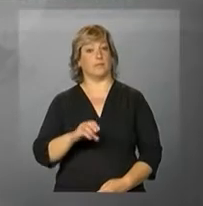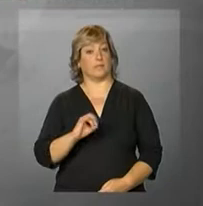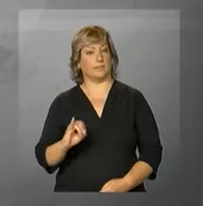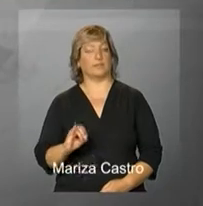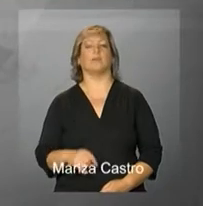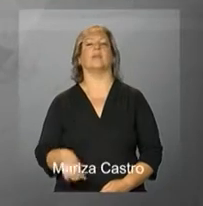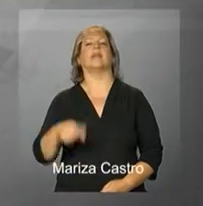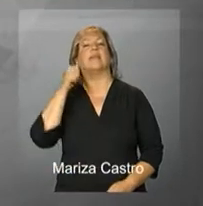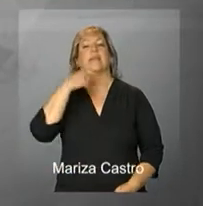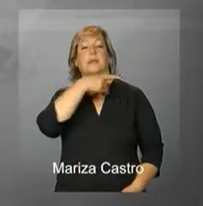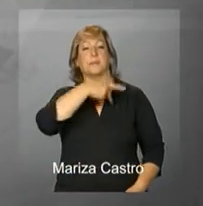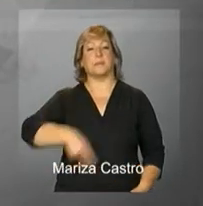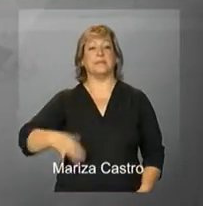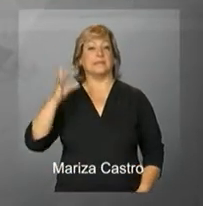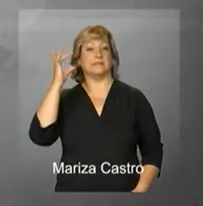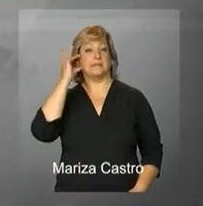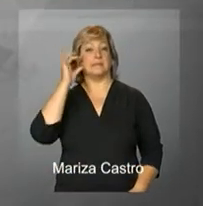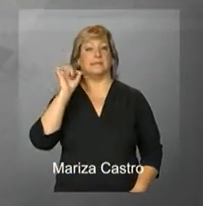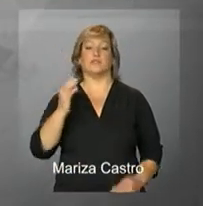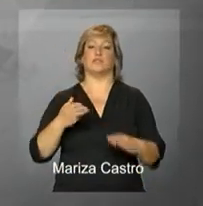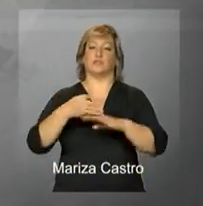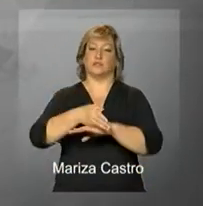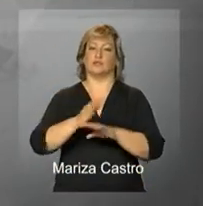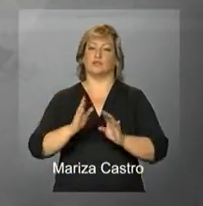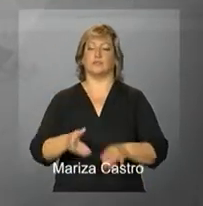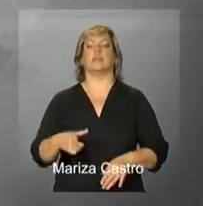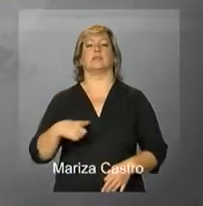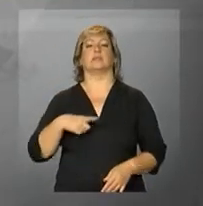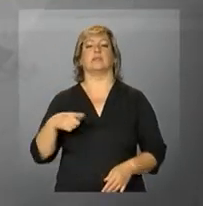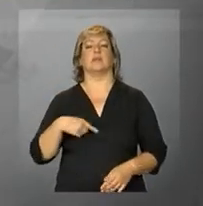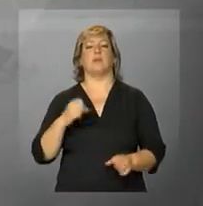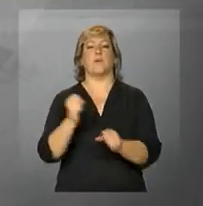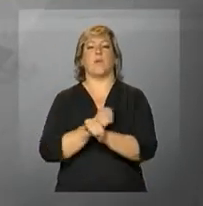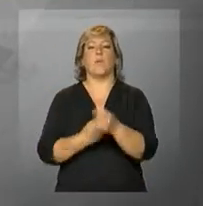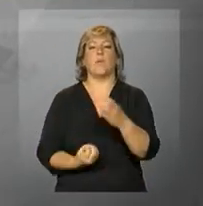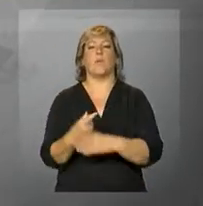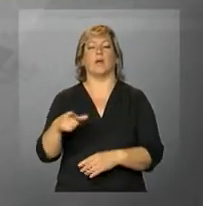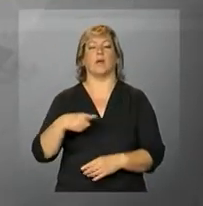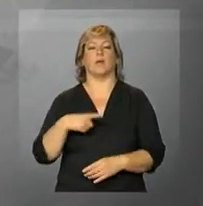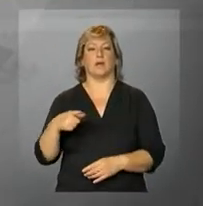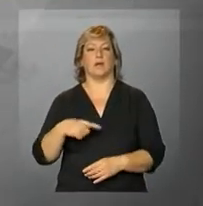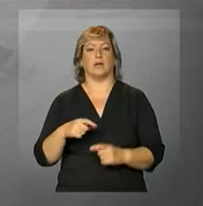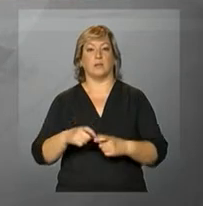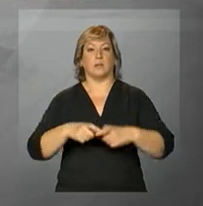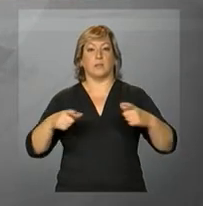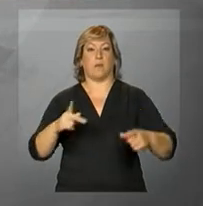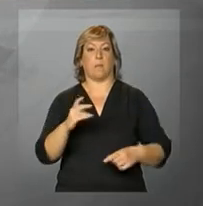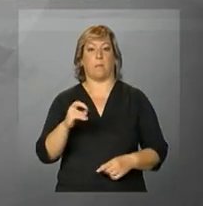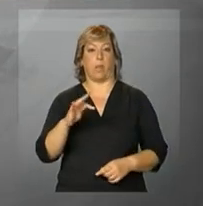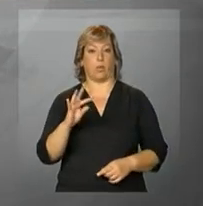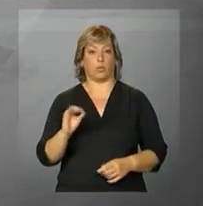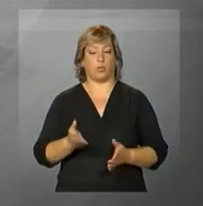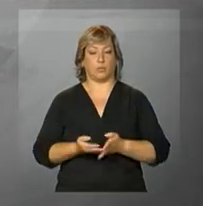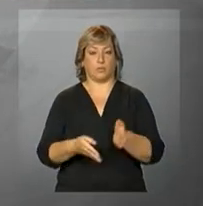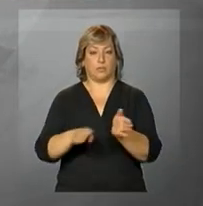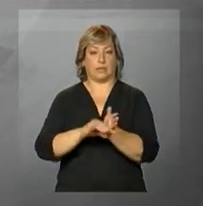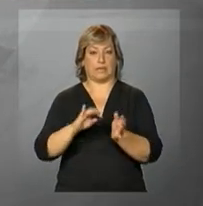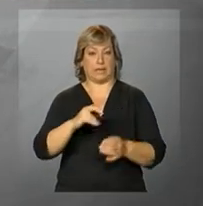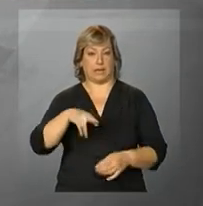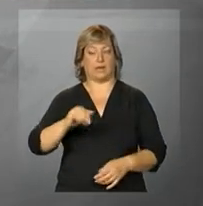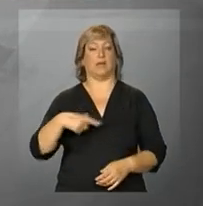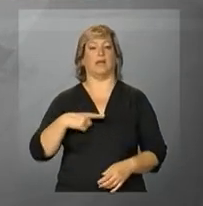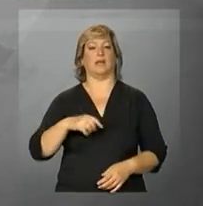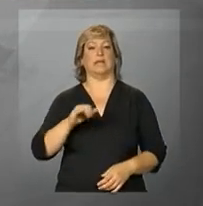Olá, a presidenta Dilma Rousseff participou da inauguração de obras de ampliação do Porto do Itaqui, em São Luís